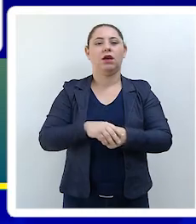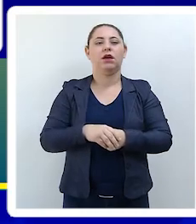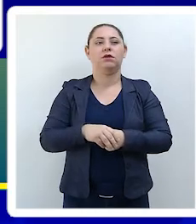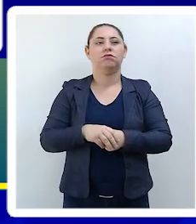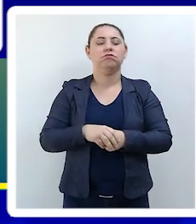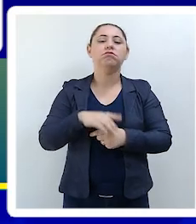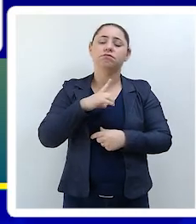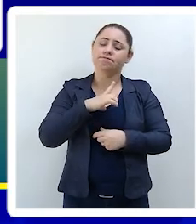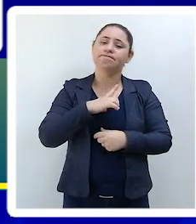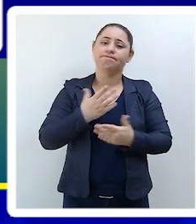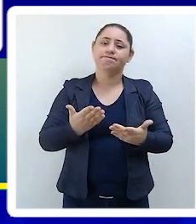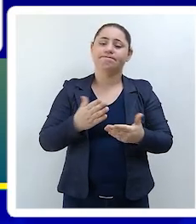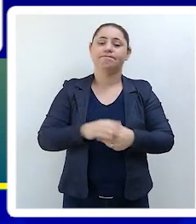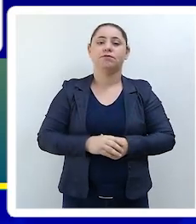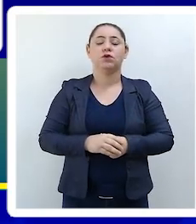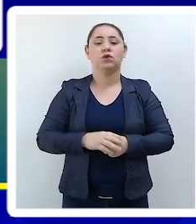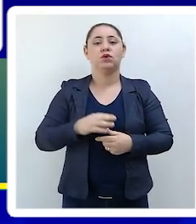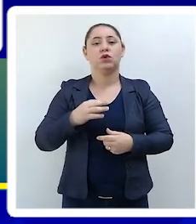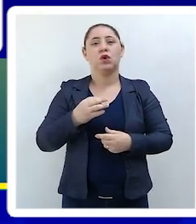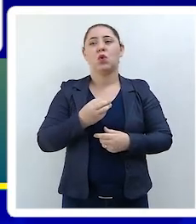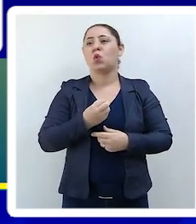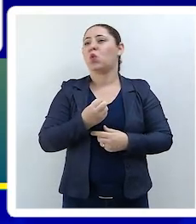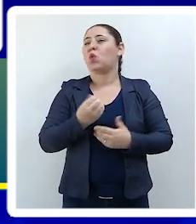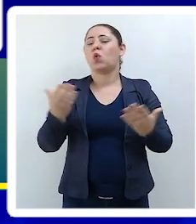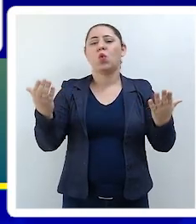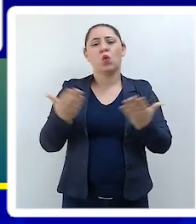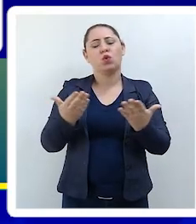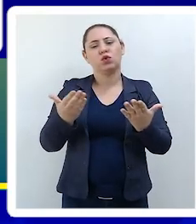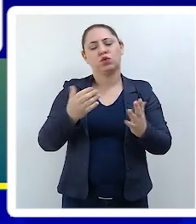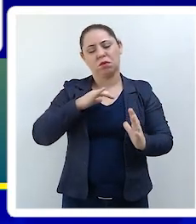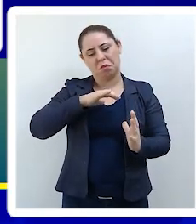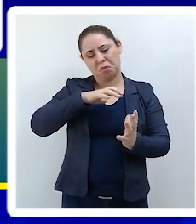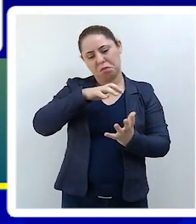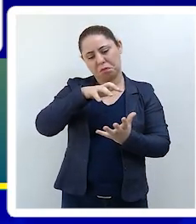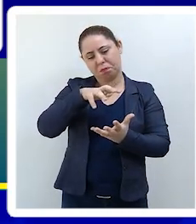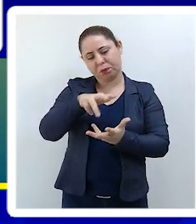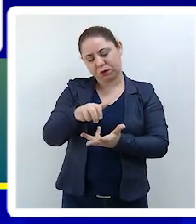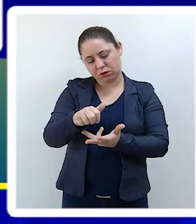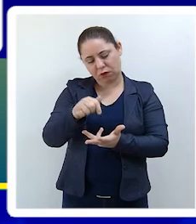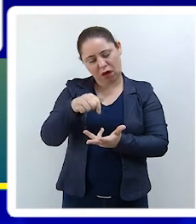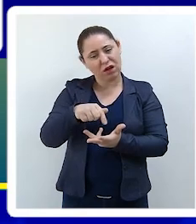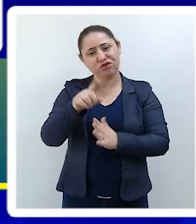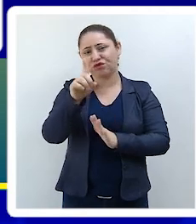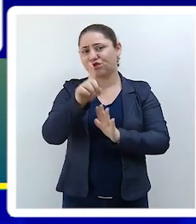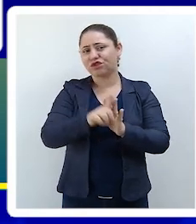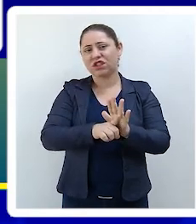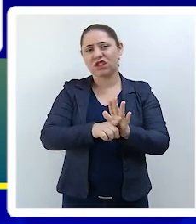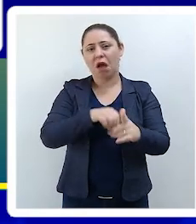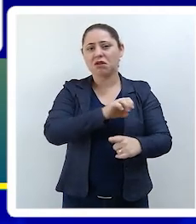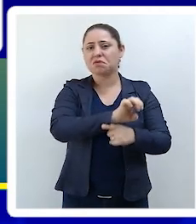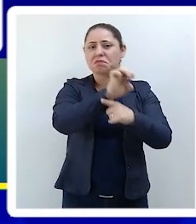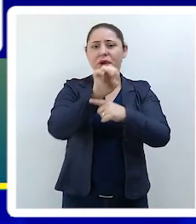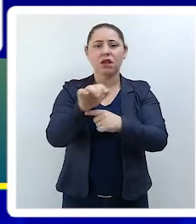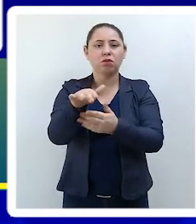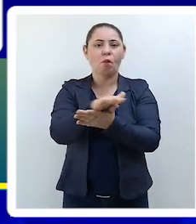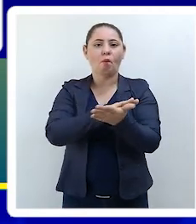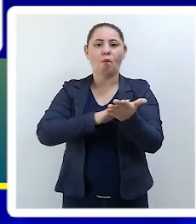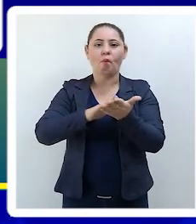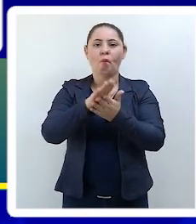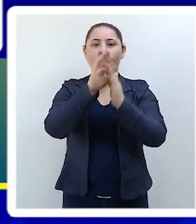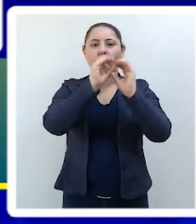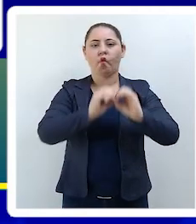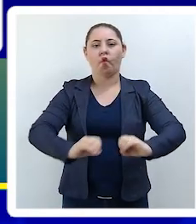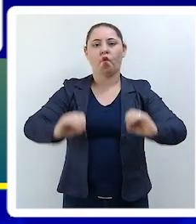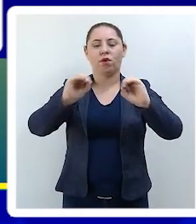pode ter isso, enquanto tem muita gente no mundo que não tem a esperança mínima de nada.